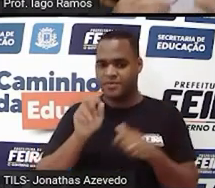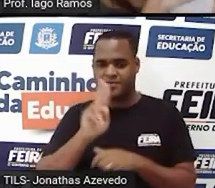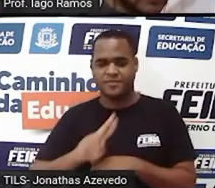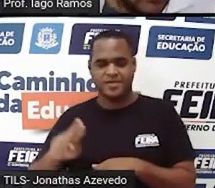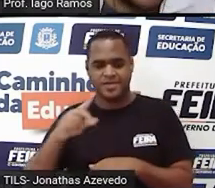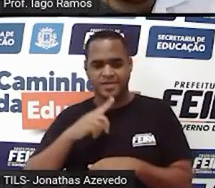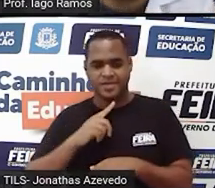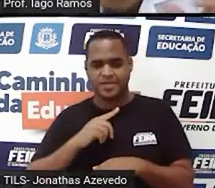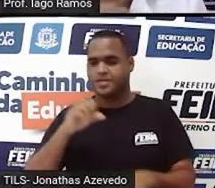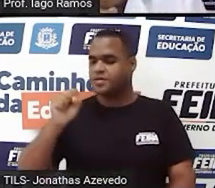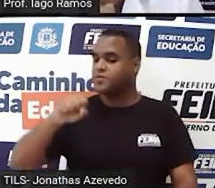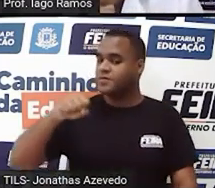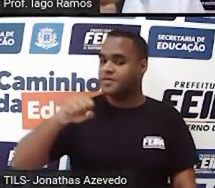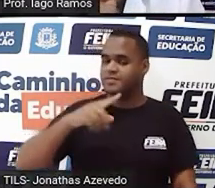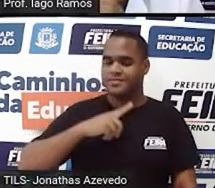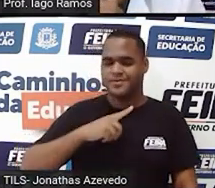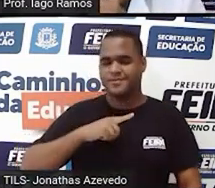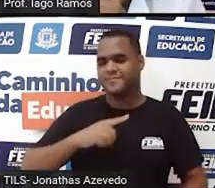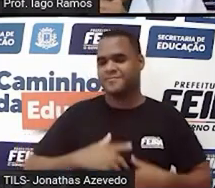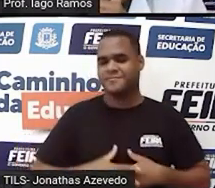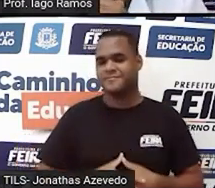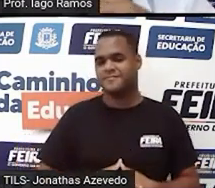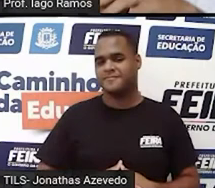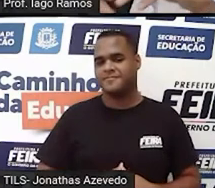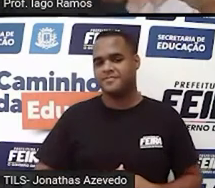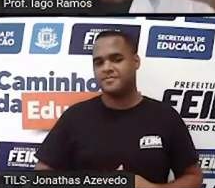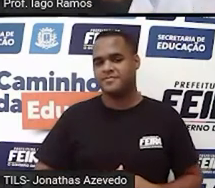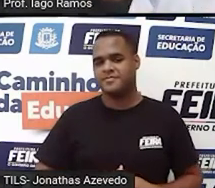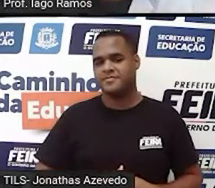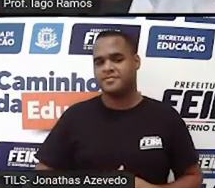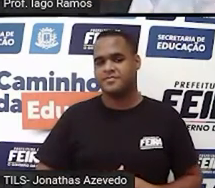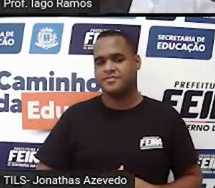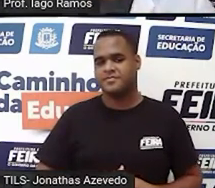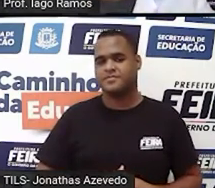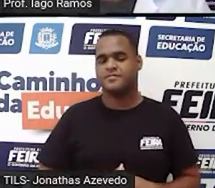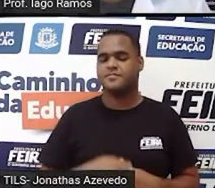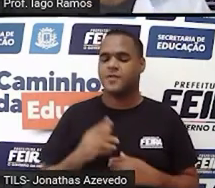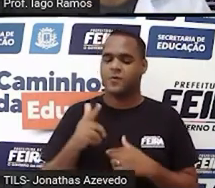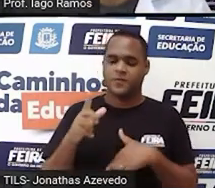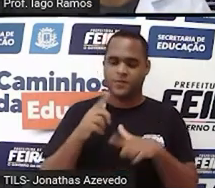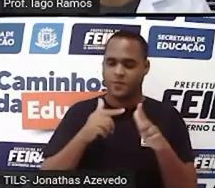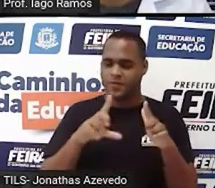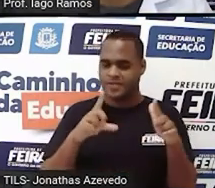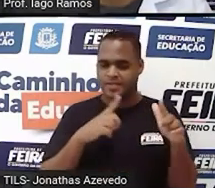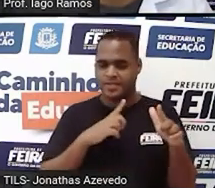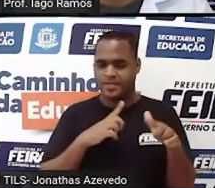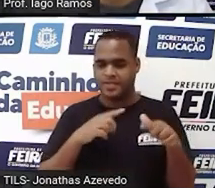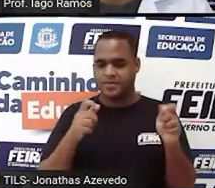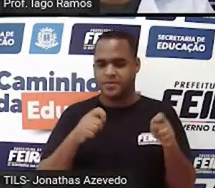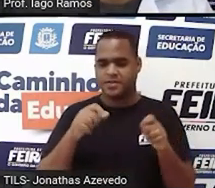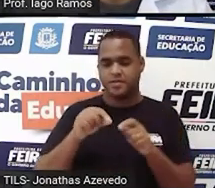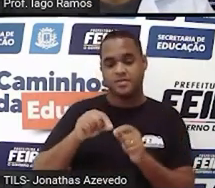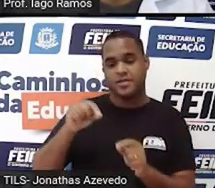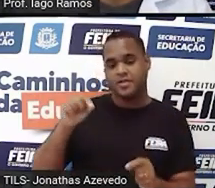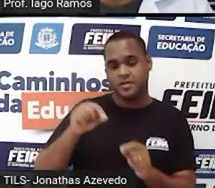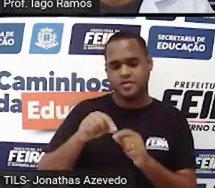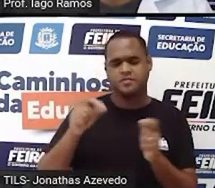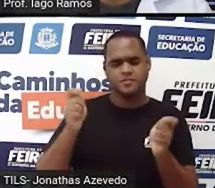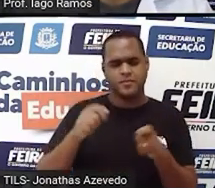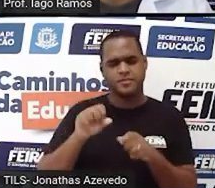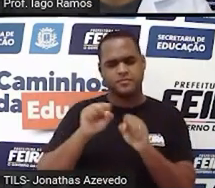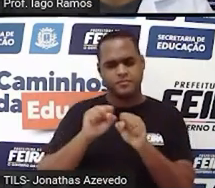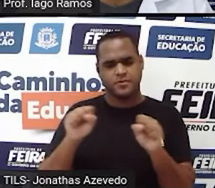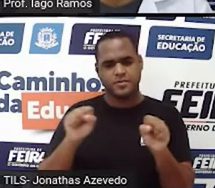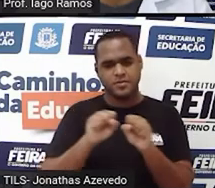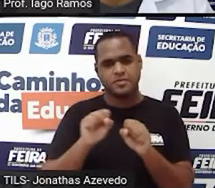como medida segundos né e outras né outros tipos de medidas que o